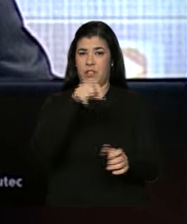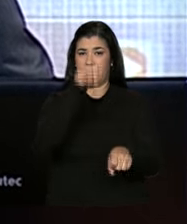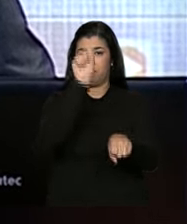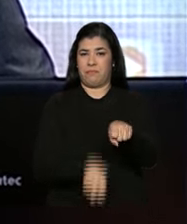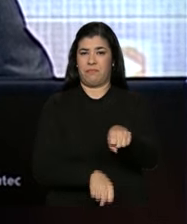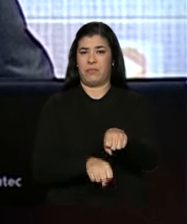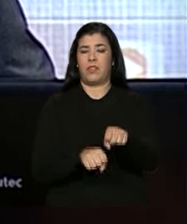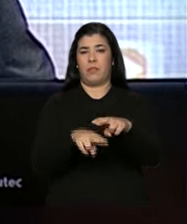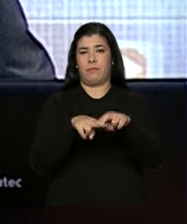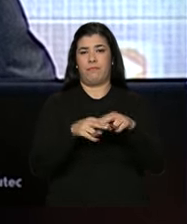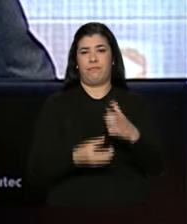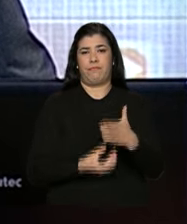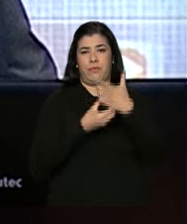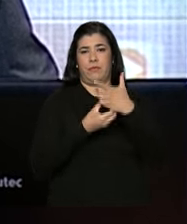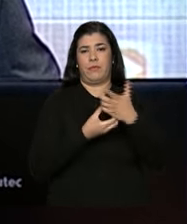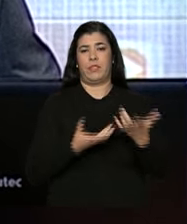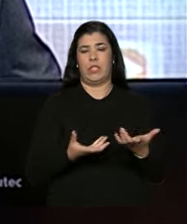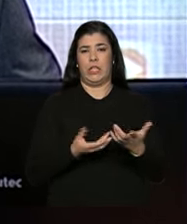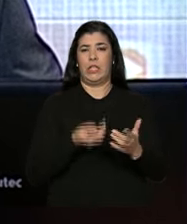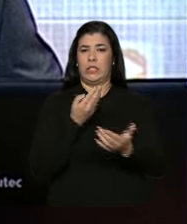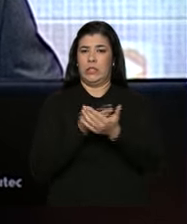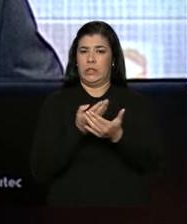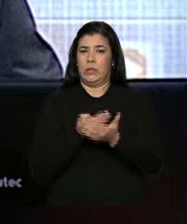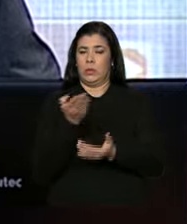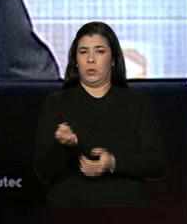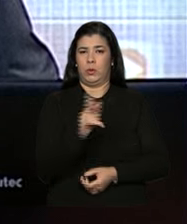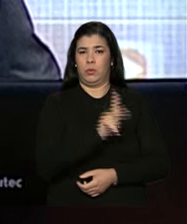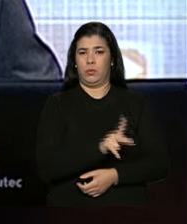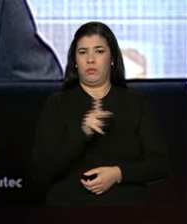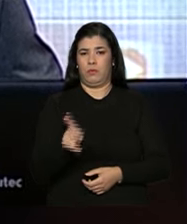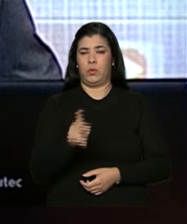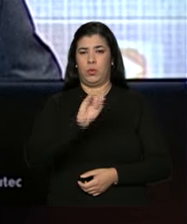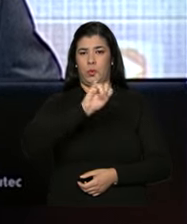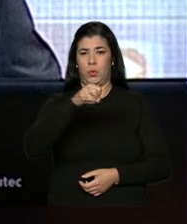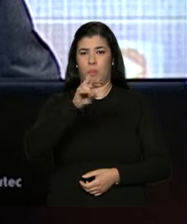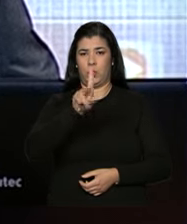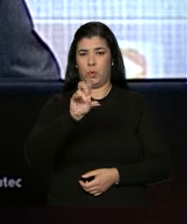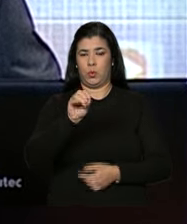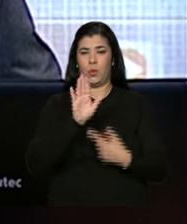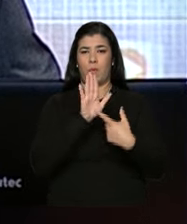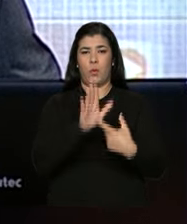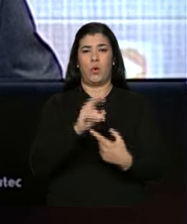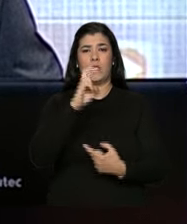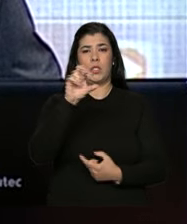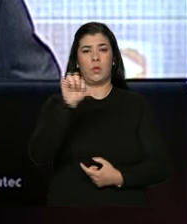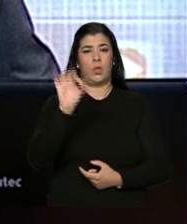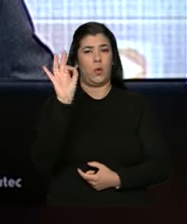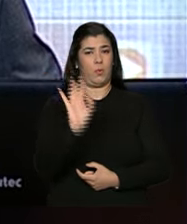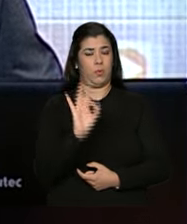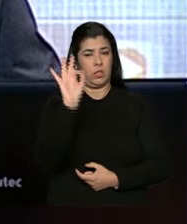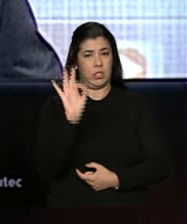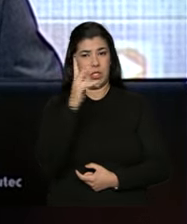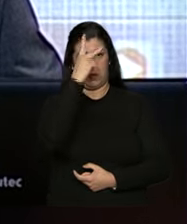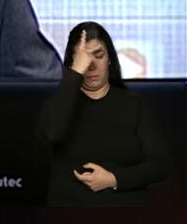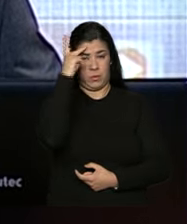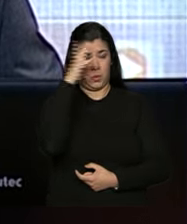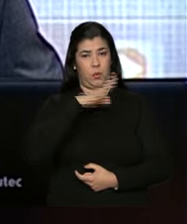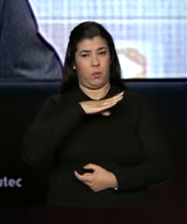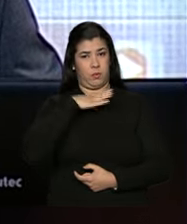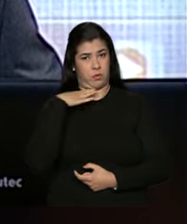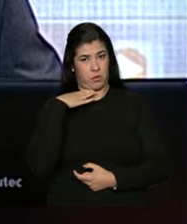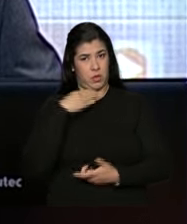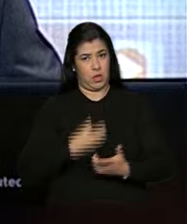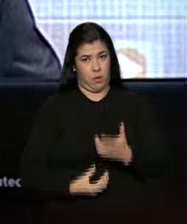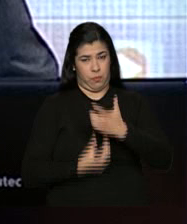Segundo o estudo trazido pelo professor Júlio, 59% das vítimas são jovens entre 15 e